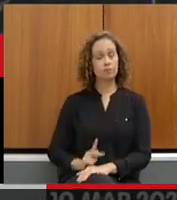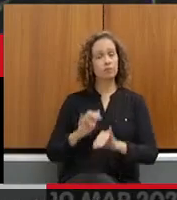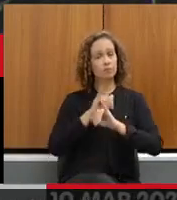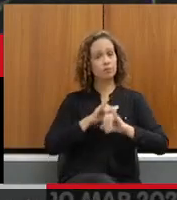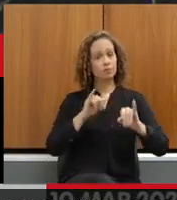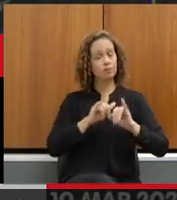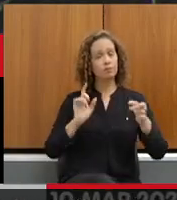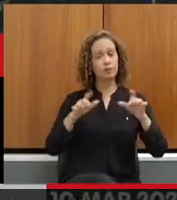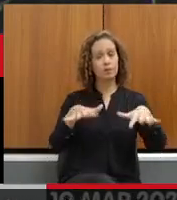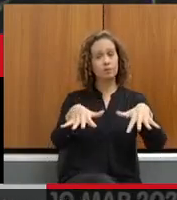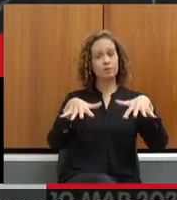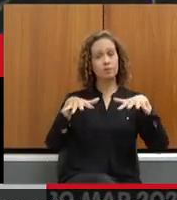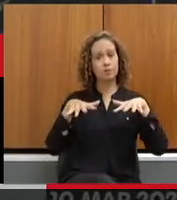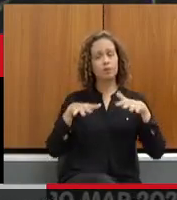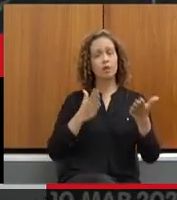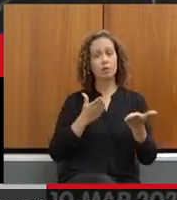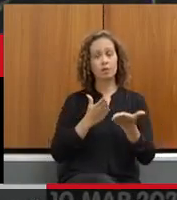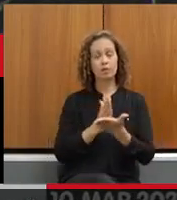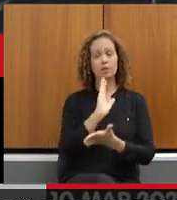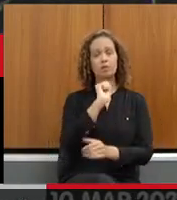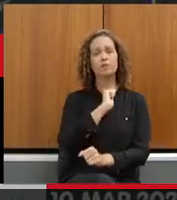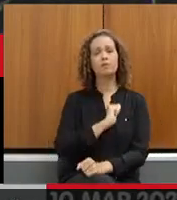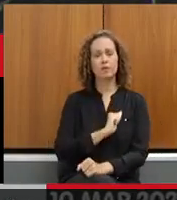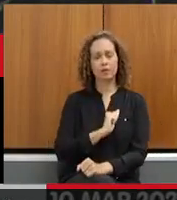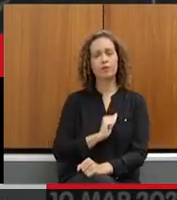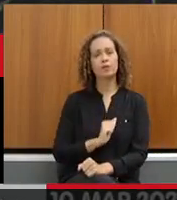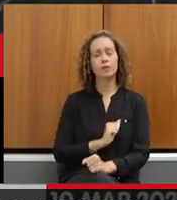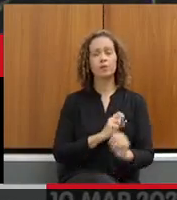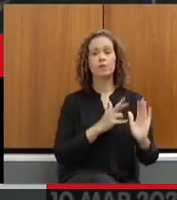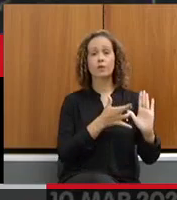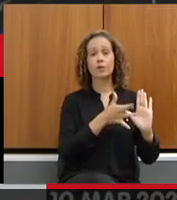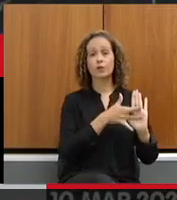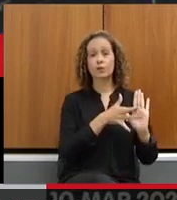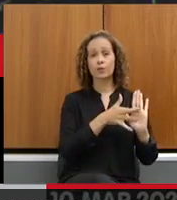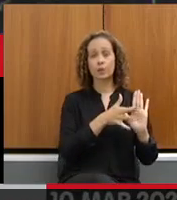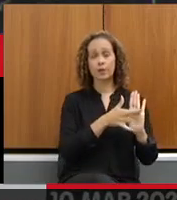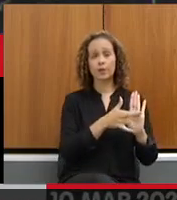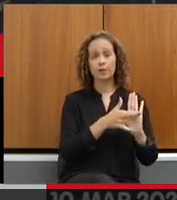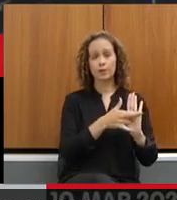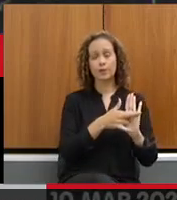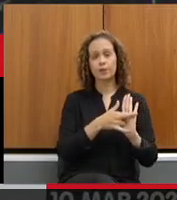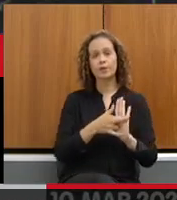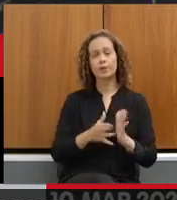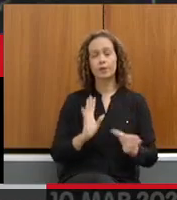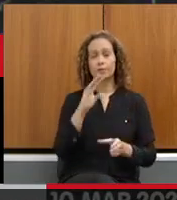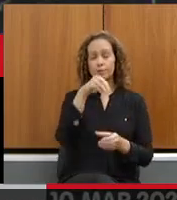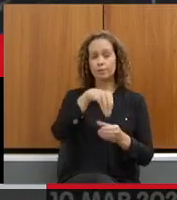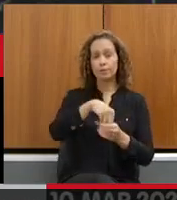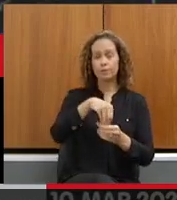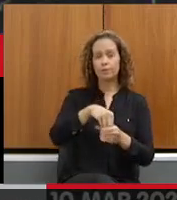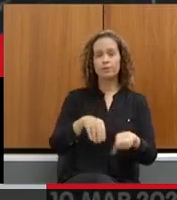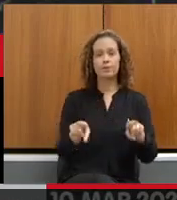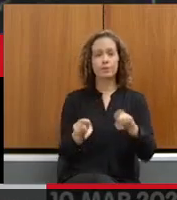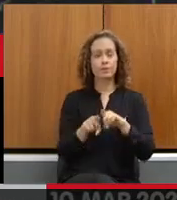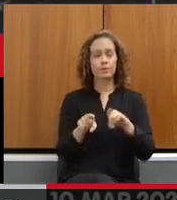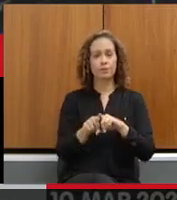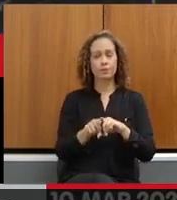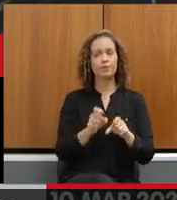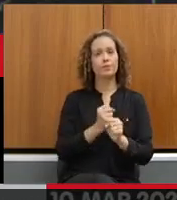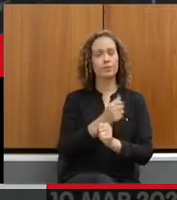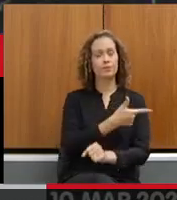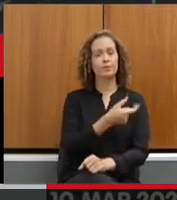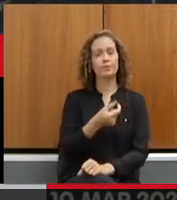plenário que foi aprovado nos termos do parágrafo único do artigo 103 do Regimento Interno o requerimento nº 7463/2016